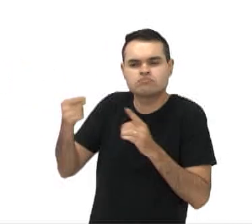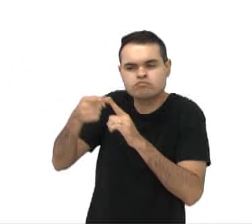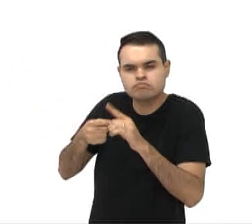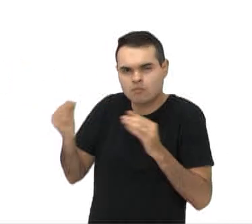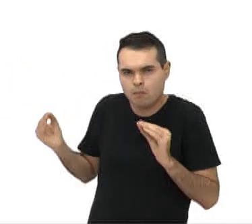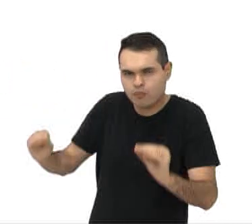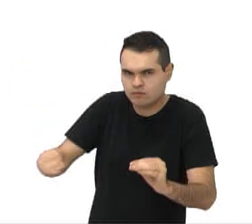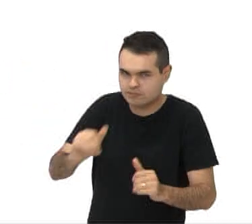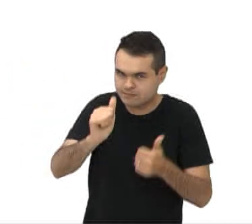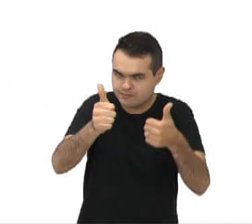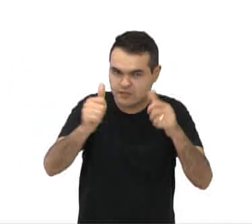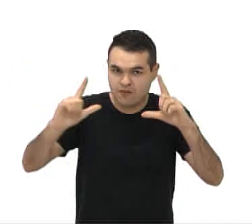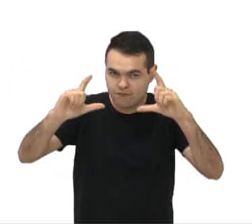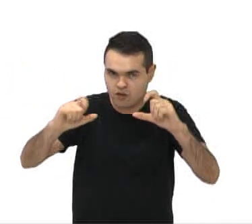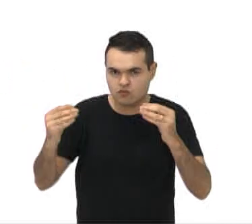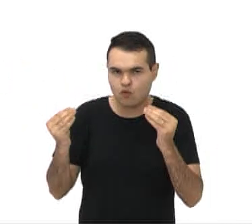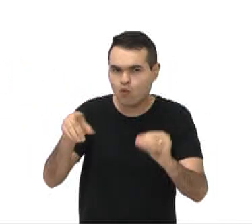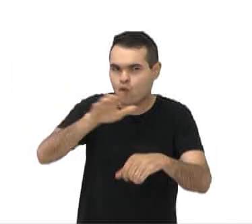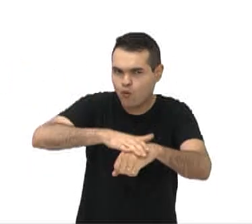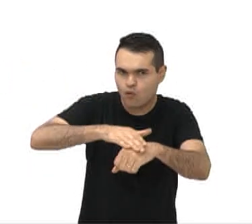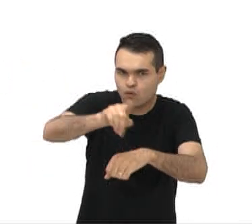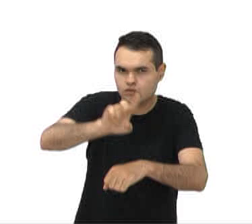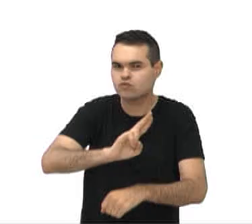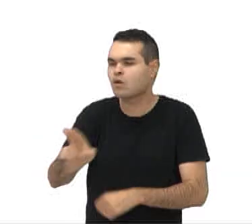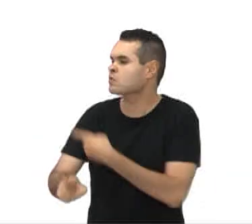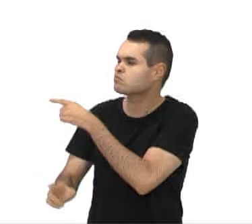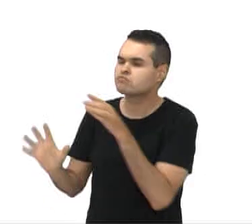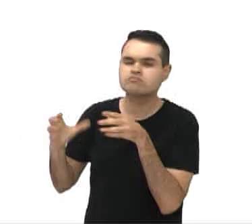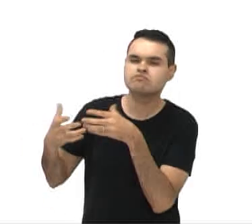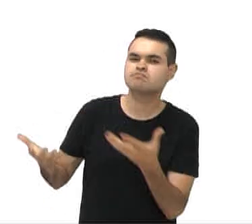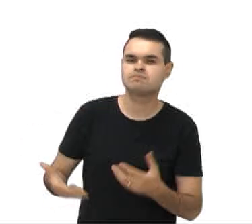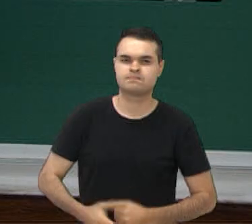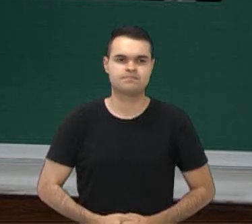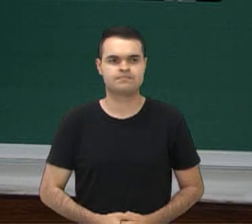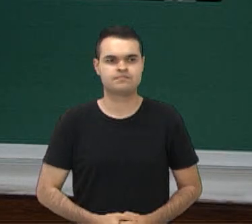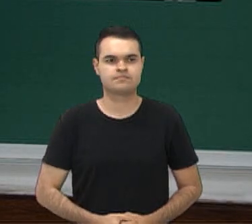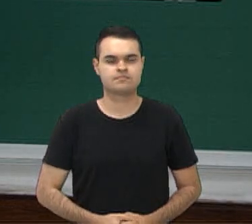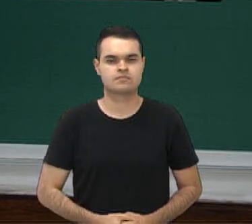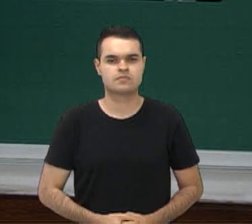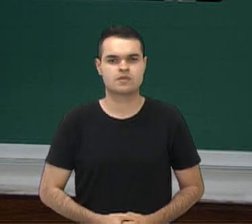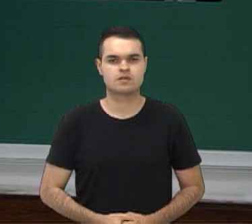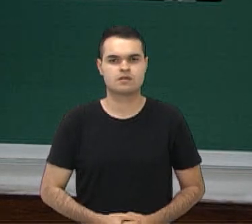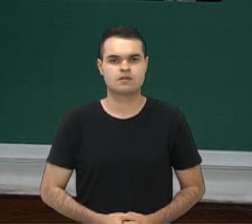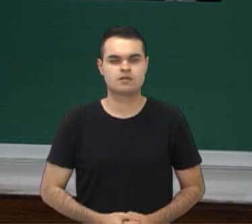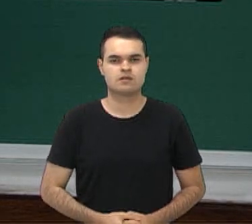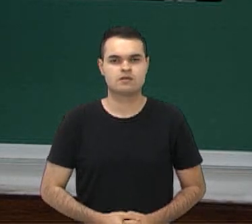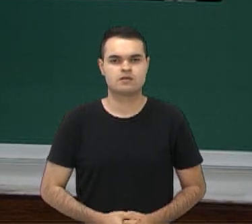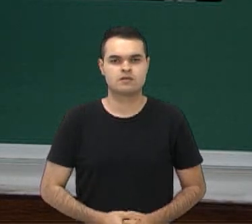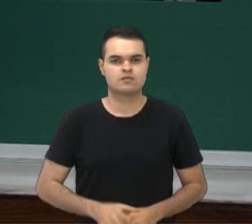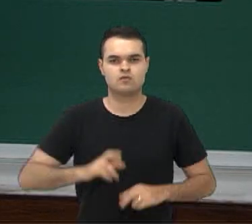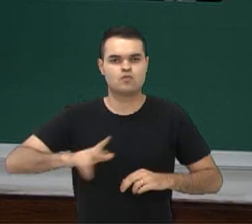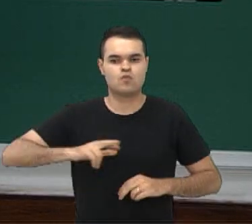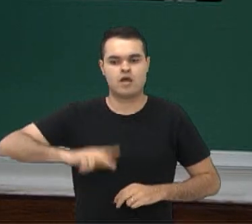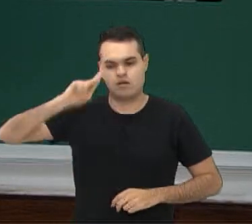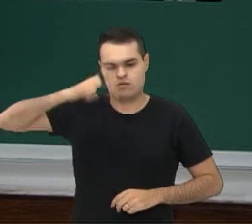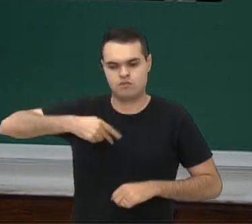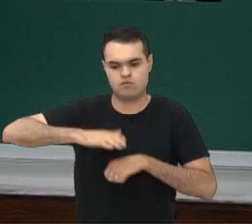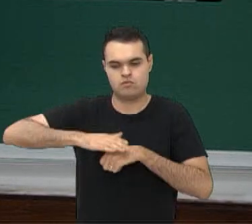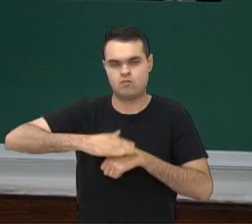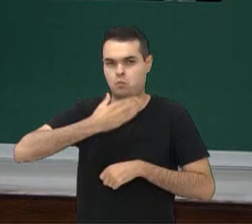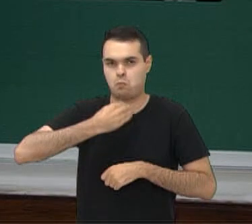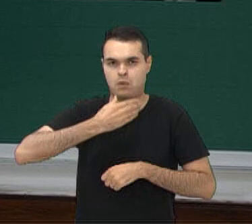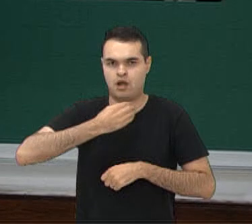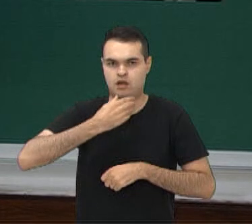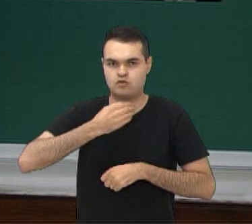nessa foto ali, tudo bem? Adicione lá os comentários. E não tem cuidado parental do macho. O macho não